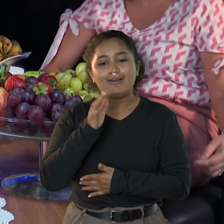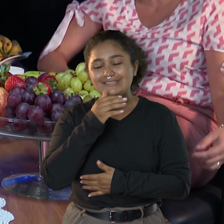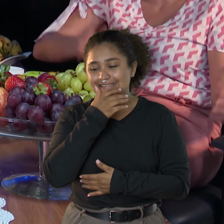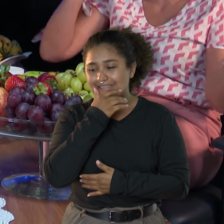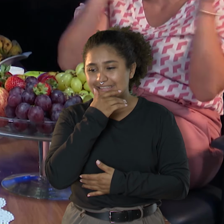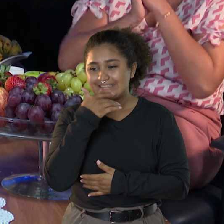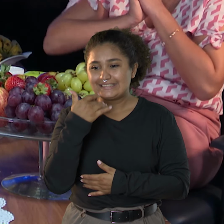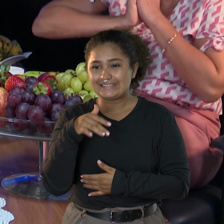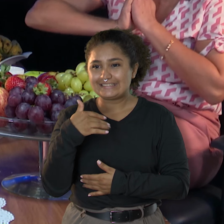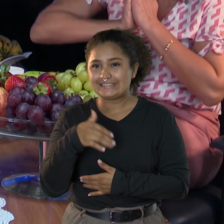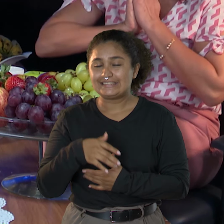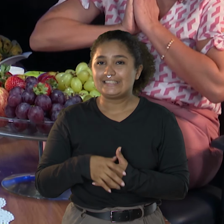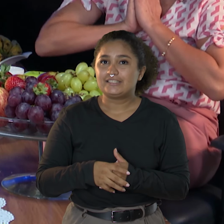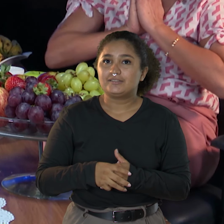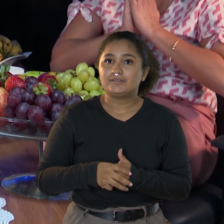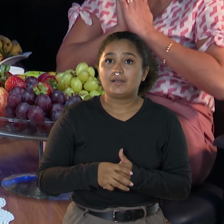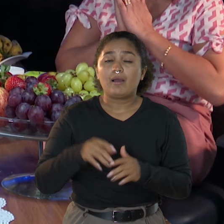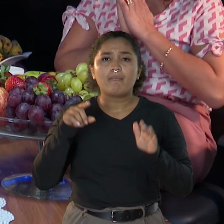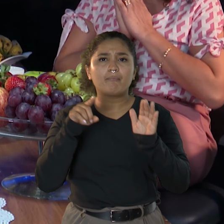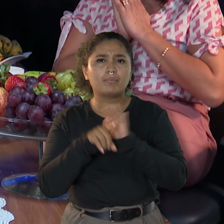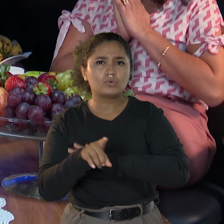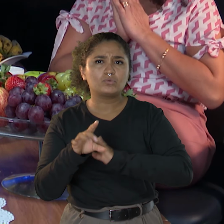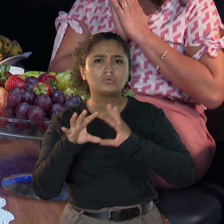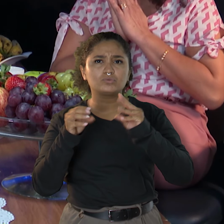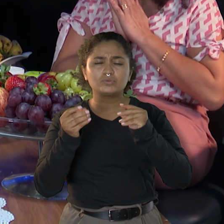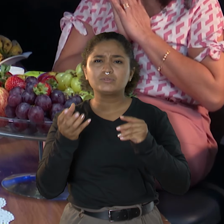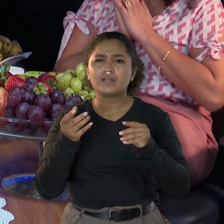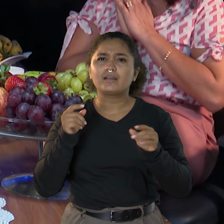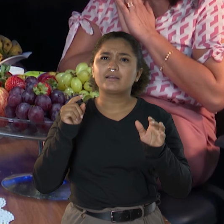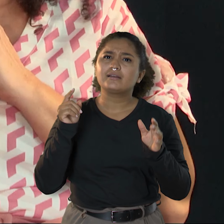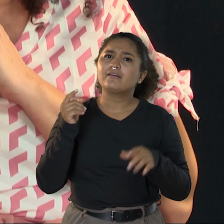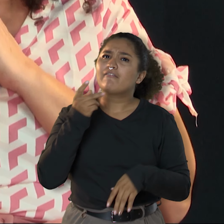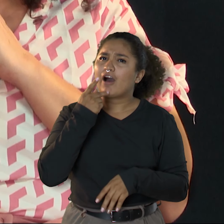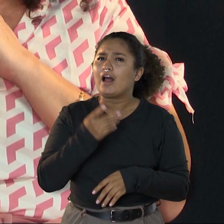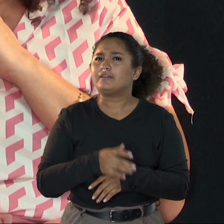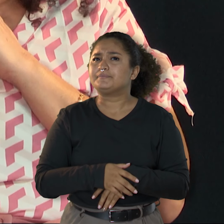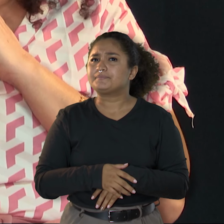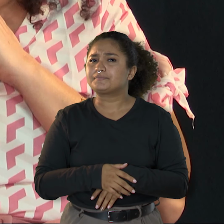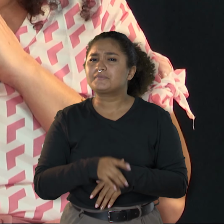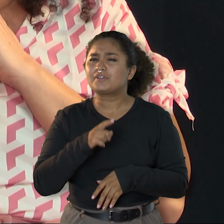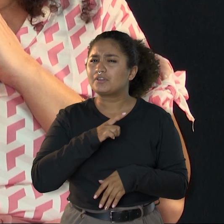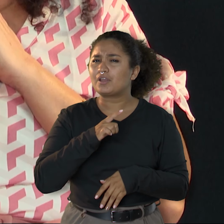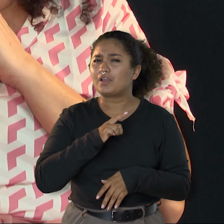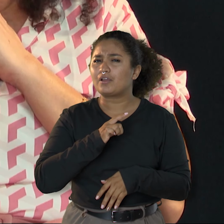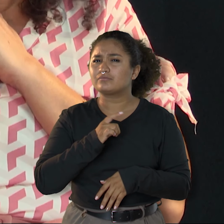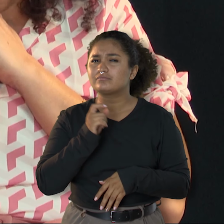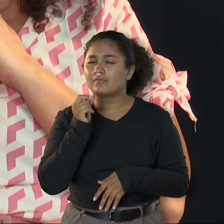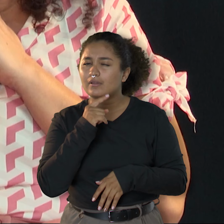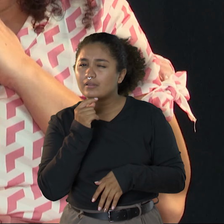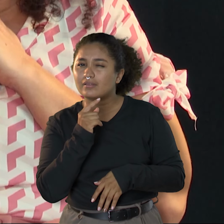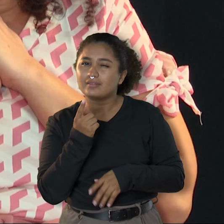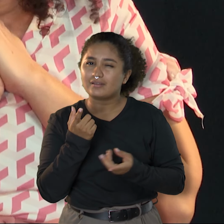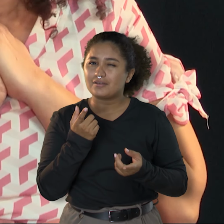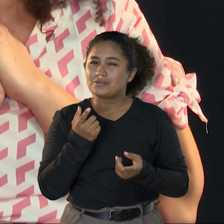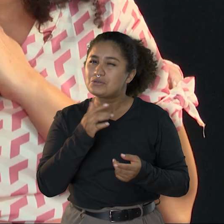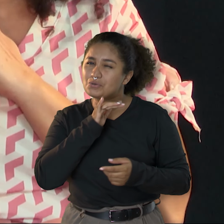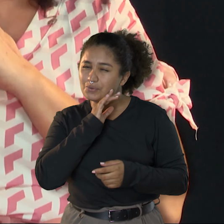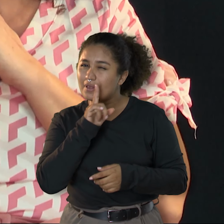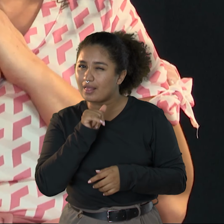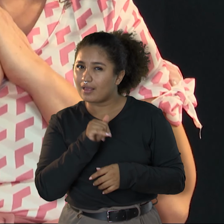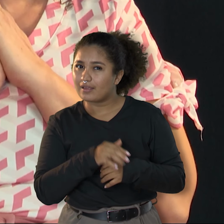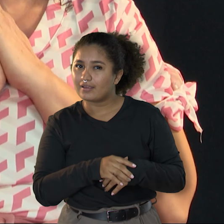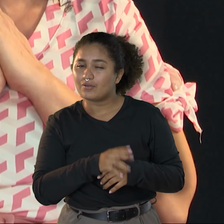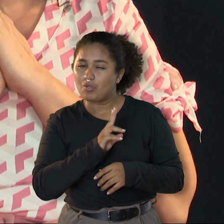Lá vem. A pergunta aqui que todo mundo quer que eu faça. Você pegou uns apelidozinhos assim, não muito legais, tá?